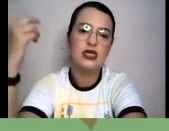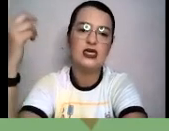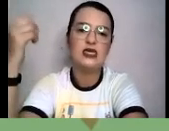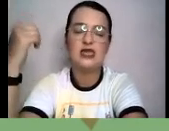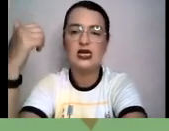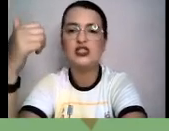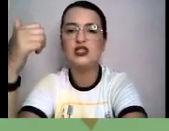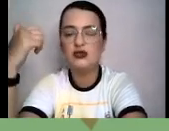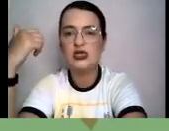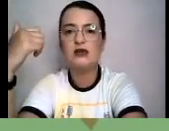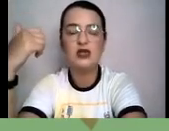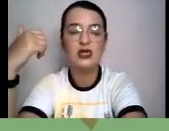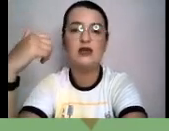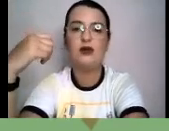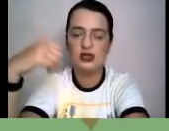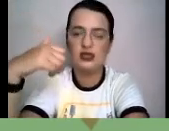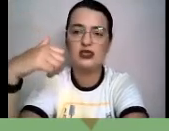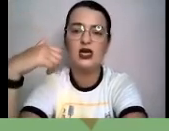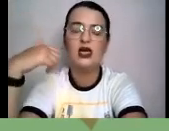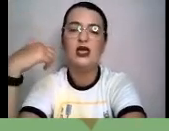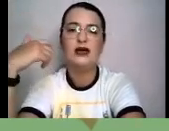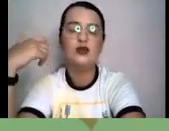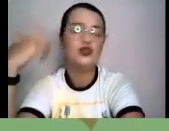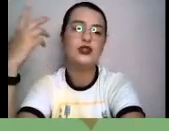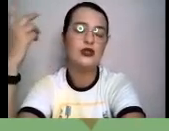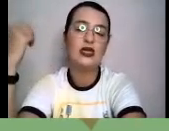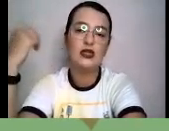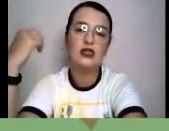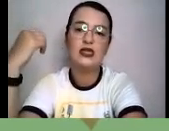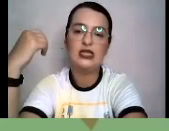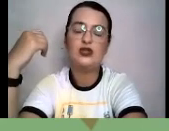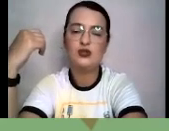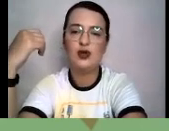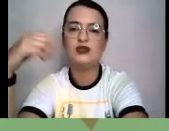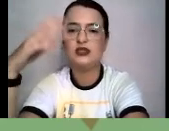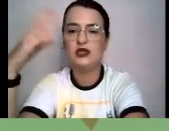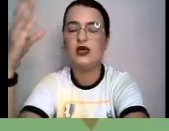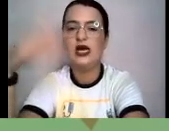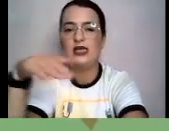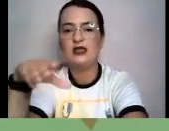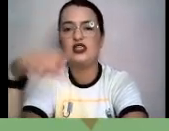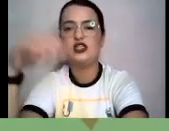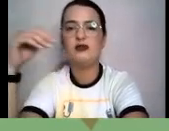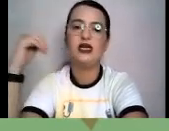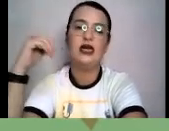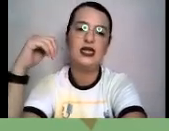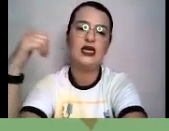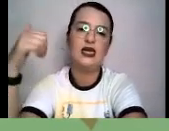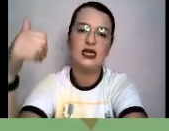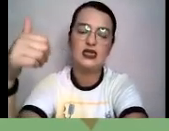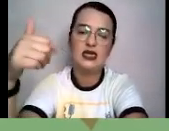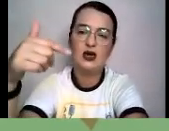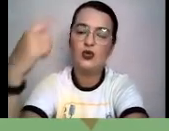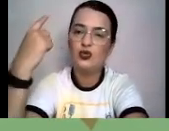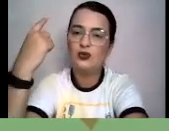Com certeza, a religião tem grande importância na construção da identidade dos povos. Então, a 3 também está errada,